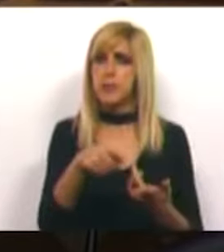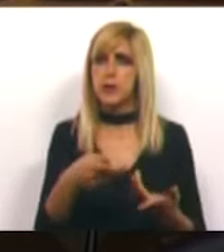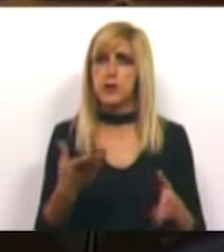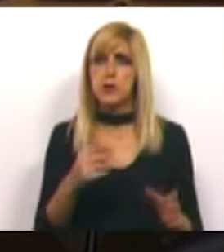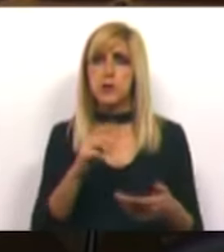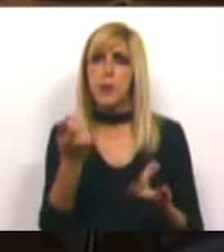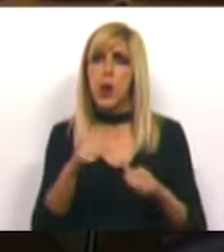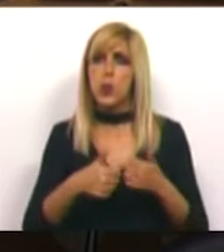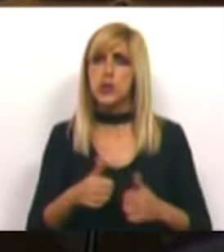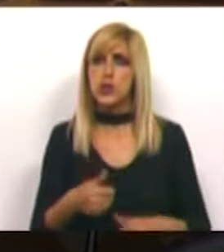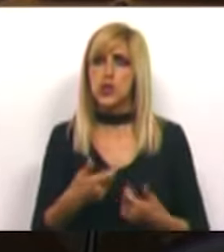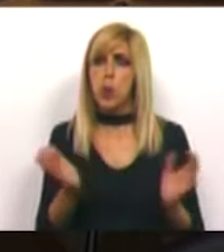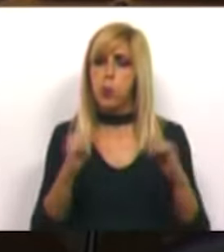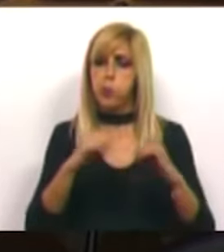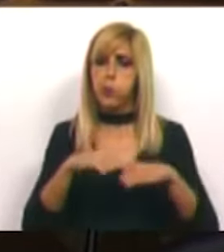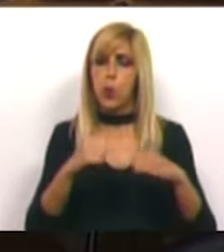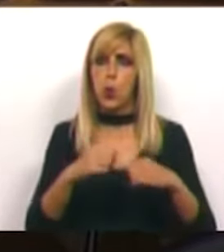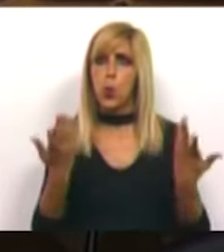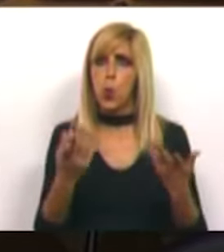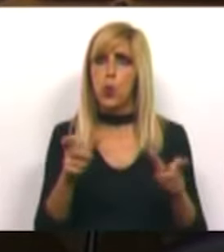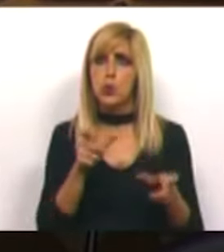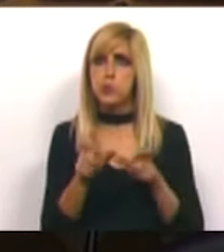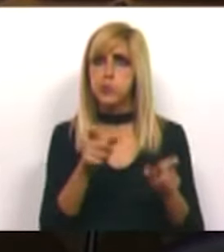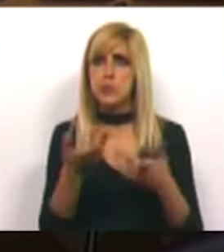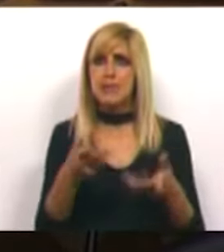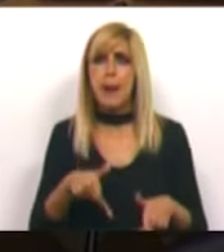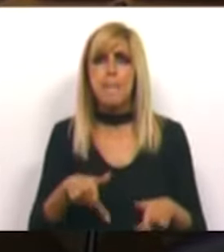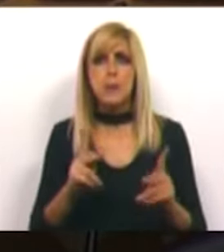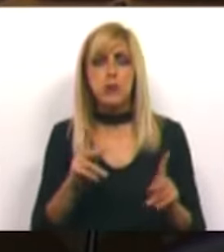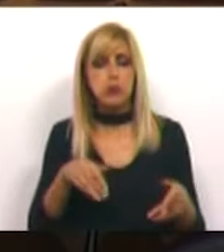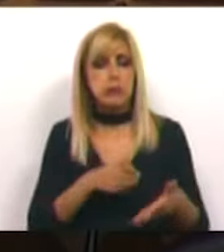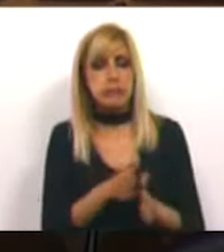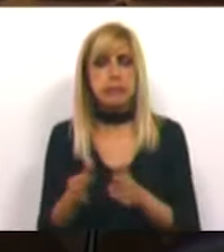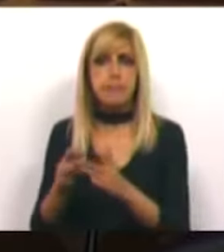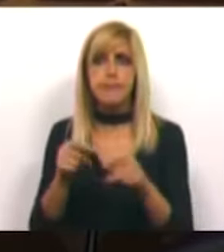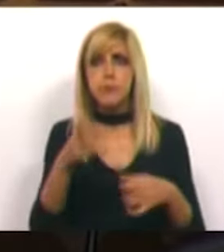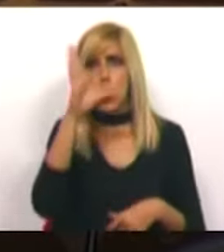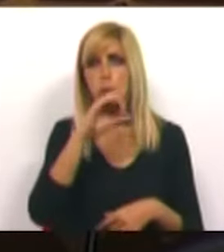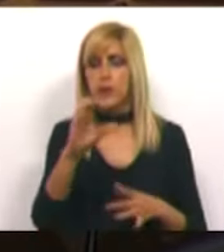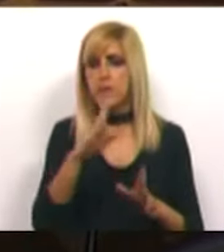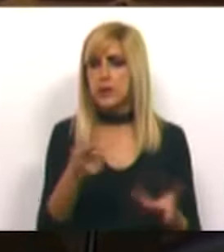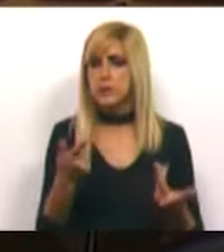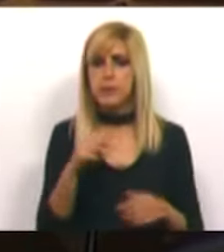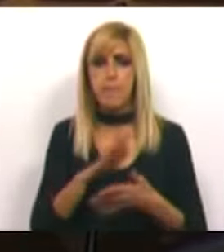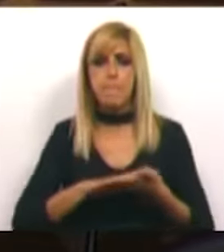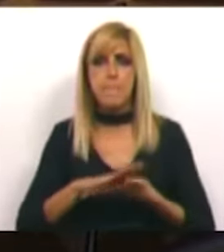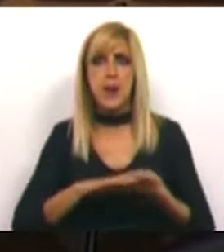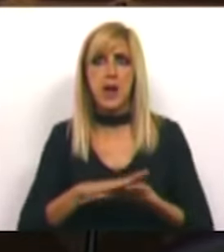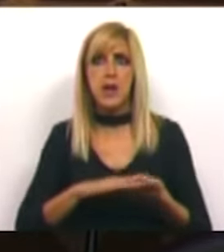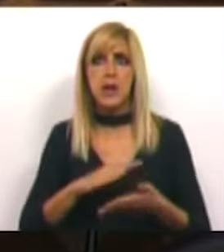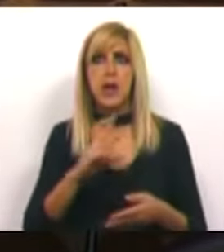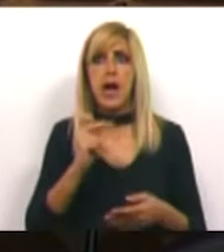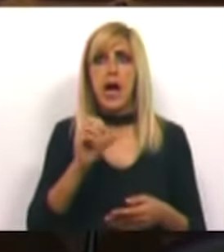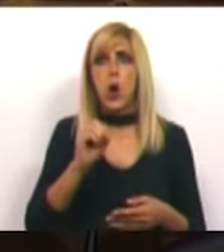acordo ortográfico. Fizemos críticas severas quanto à metodologia seguida pelo Governo para o apuramento das bases do